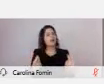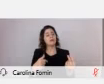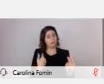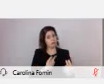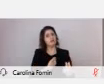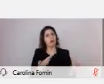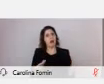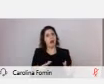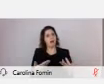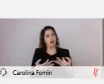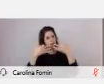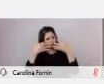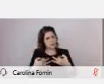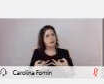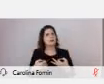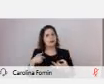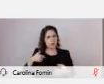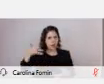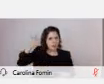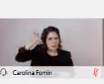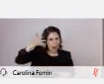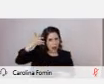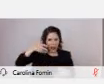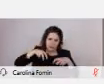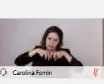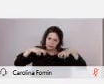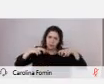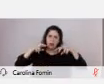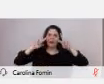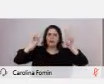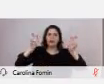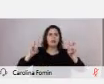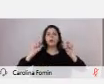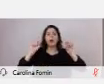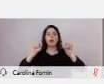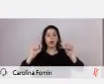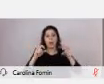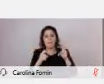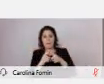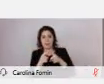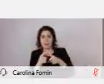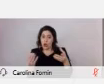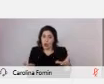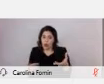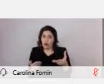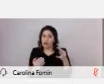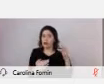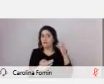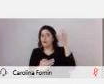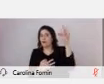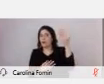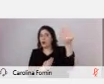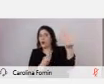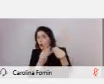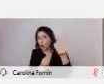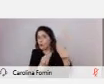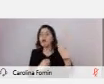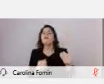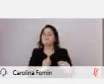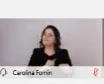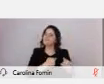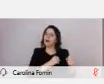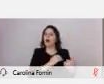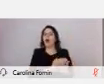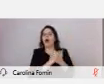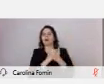painel, que versa sobre a medicina do hoje e do amanhã, também contribuirá e muito para o sucesso do